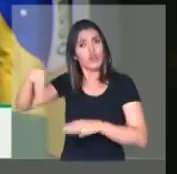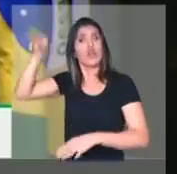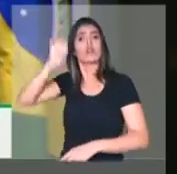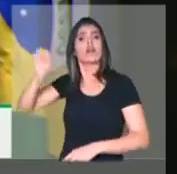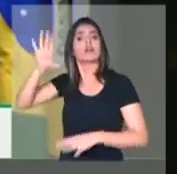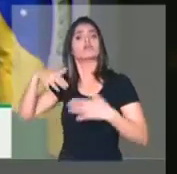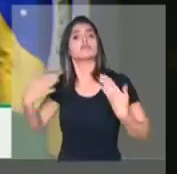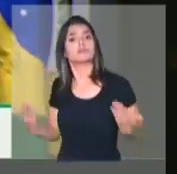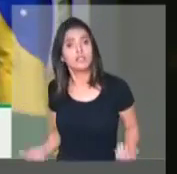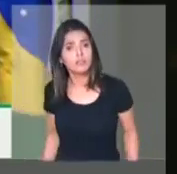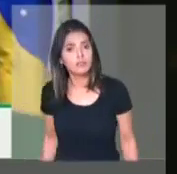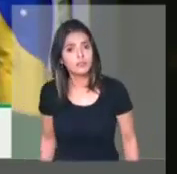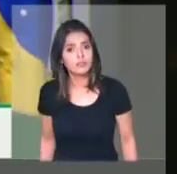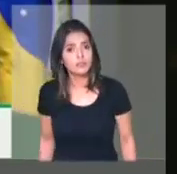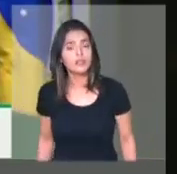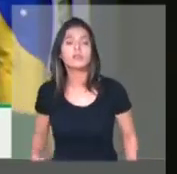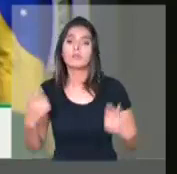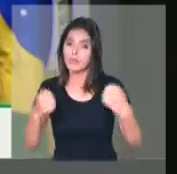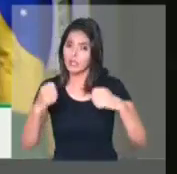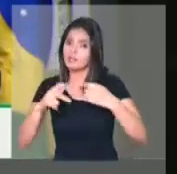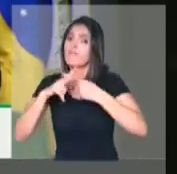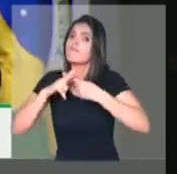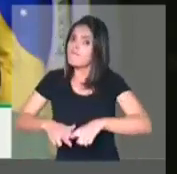Por isso que aqui